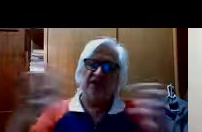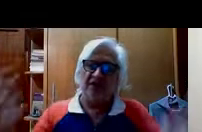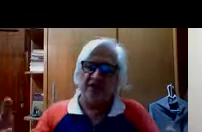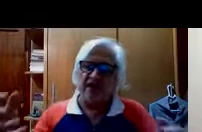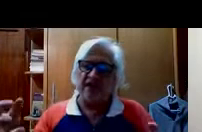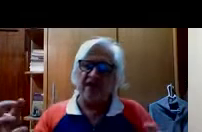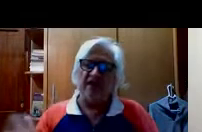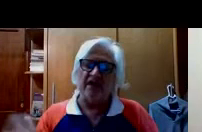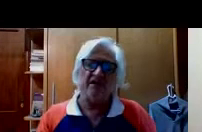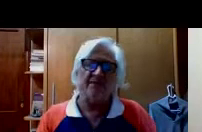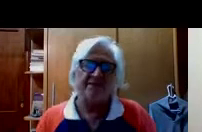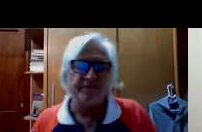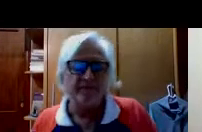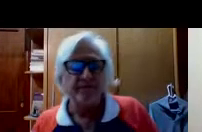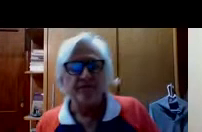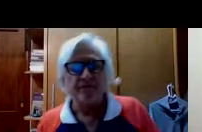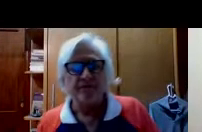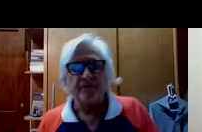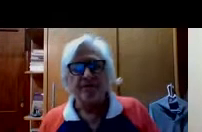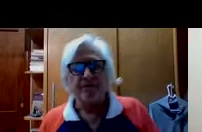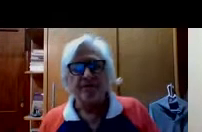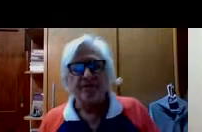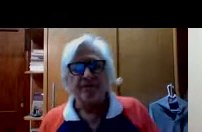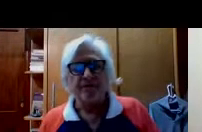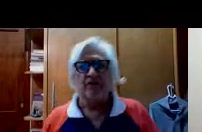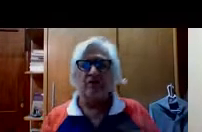energia para quebrar esse cara aí.